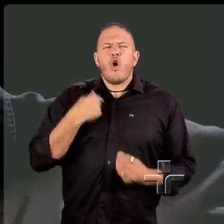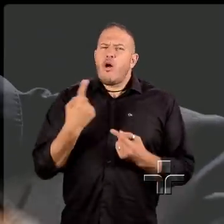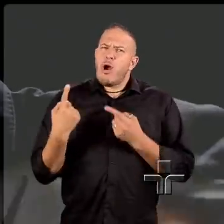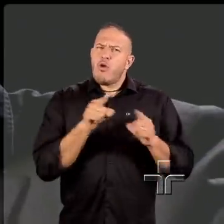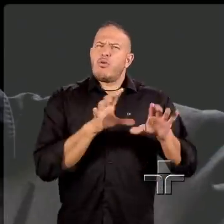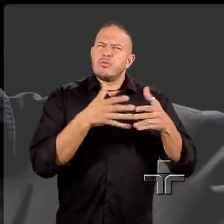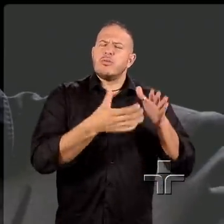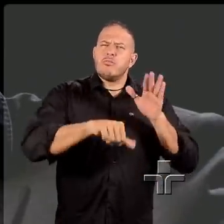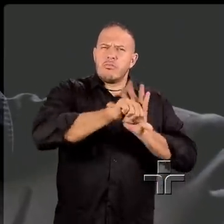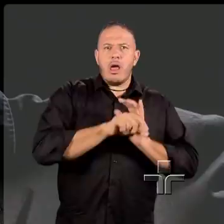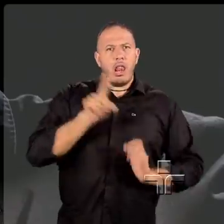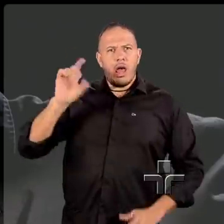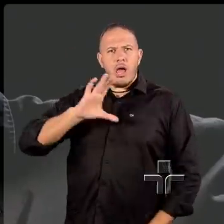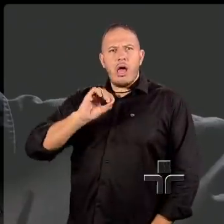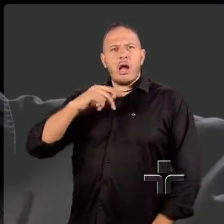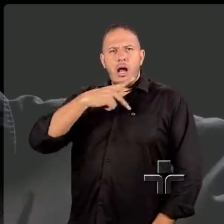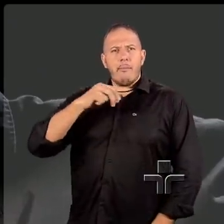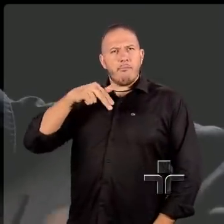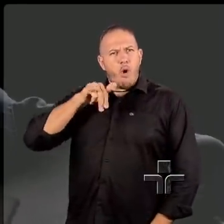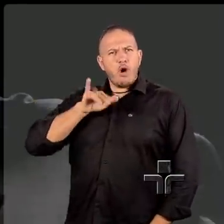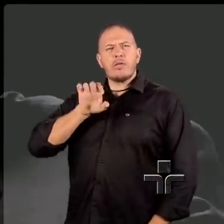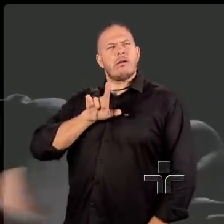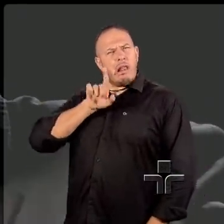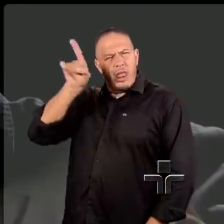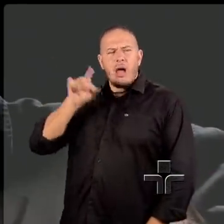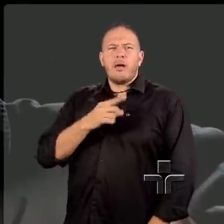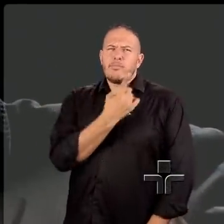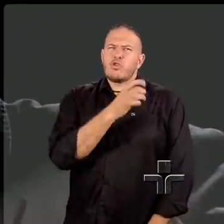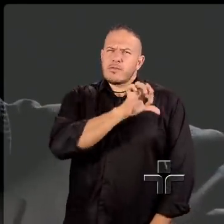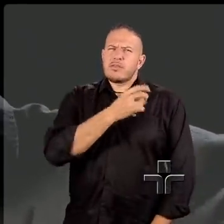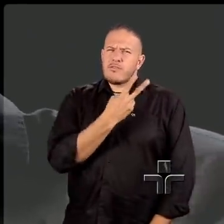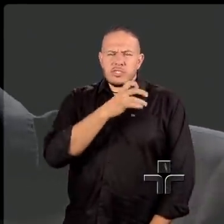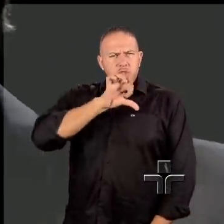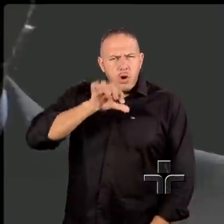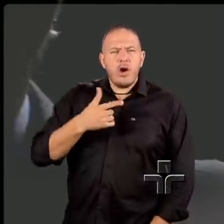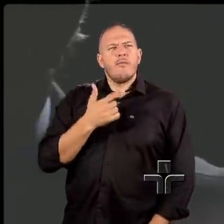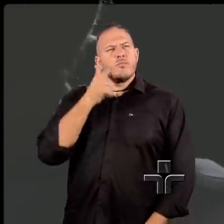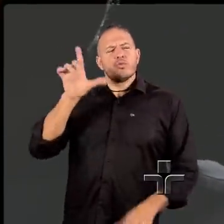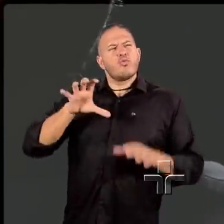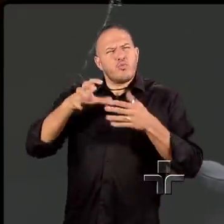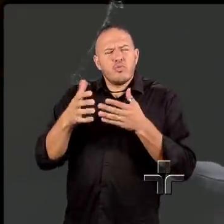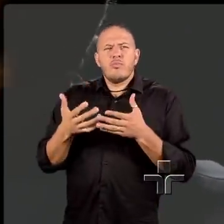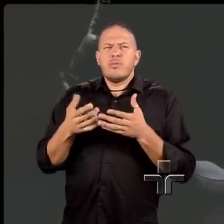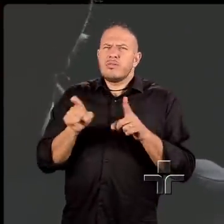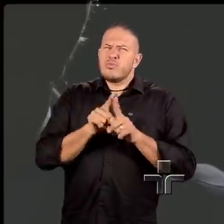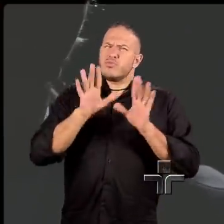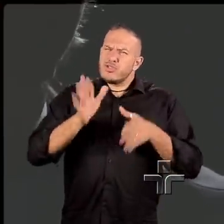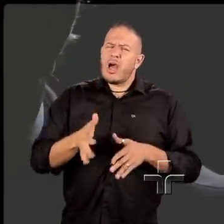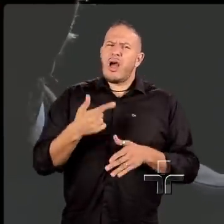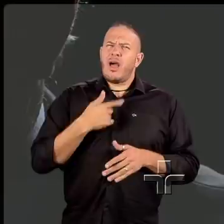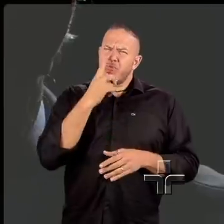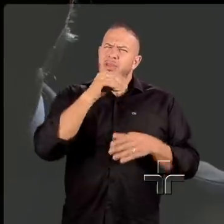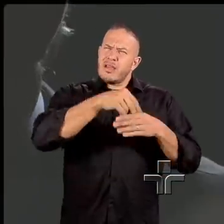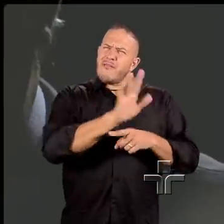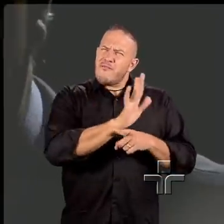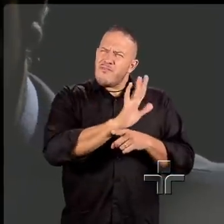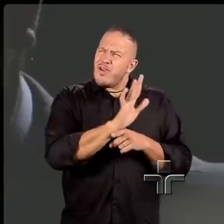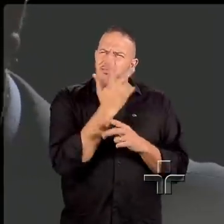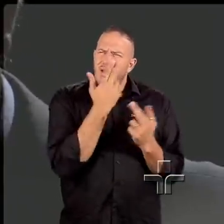organizados. Capone, em 29, Elliot Ness, aquele grupo, isso até faz parte de filmes, todo mundo